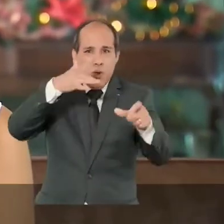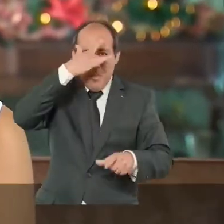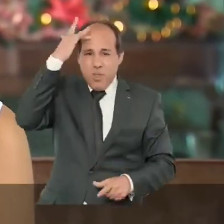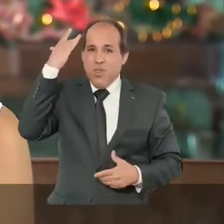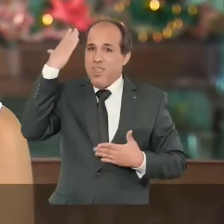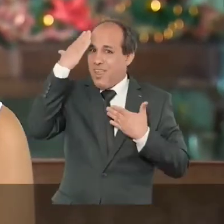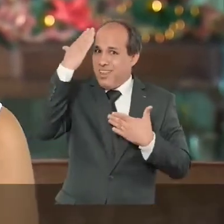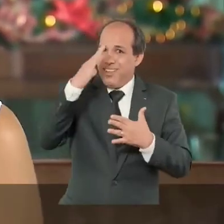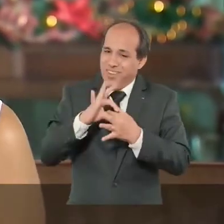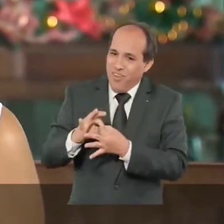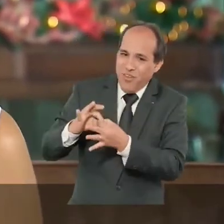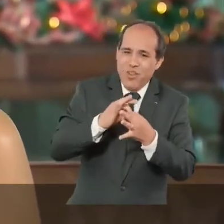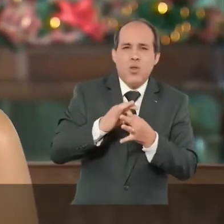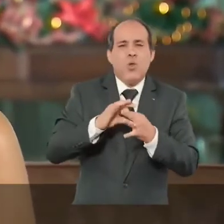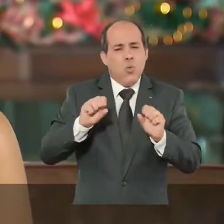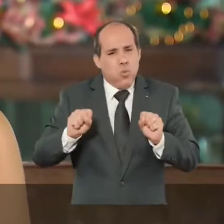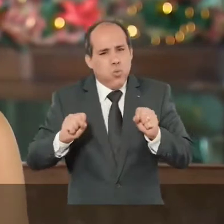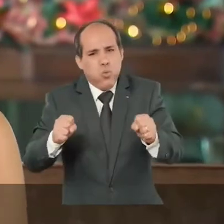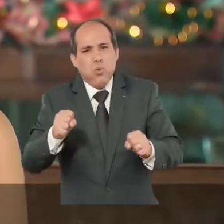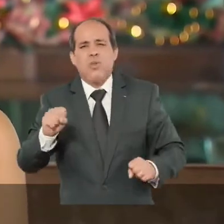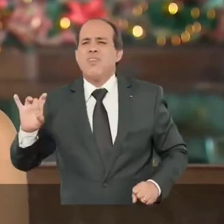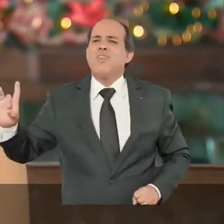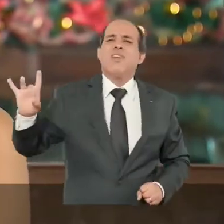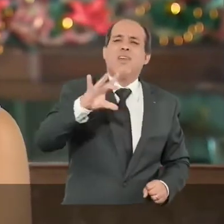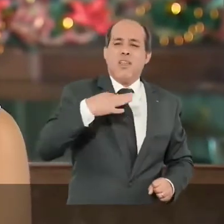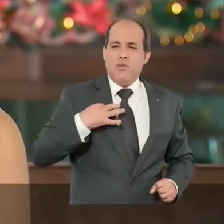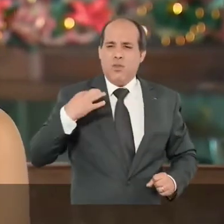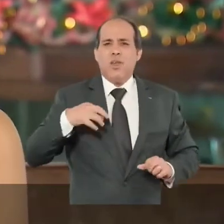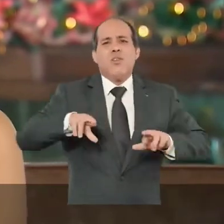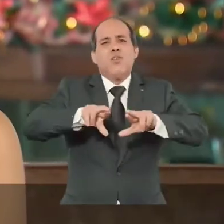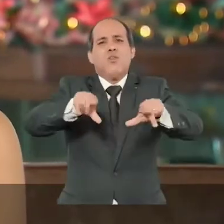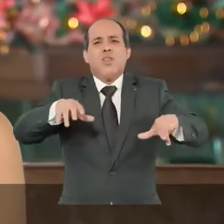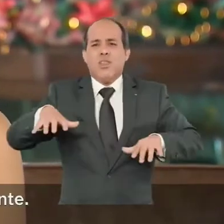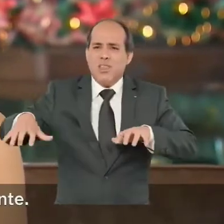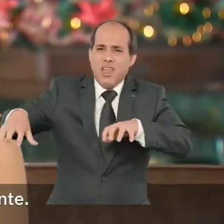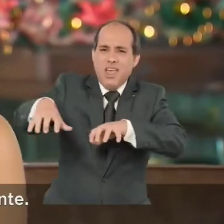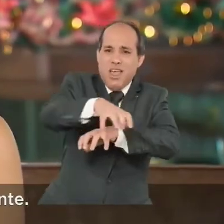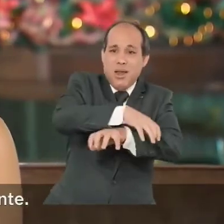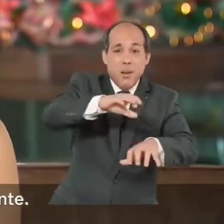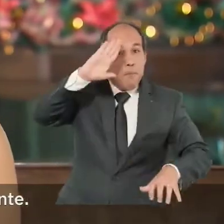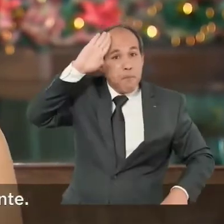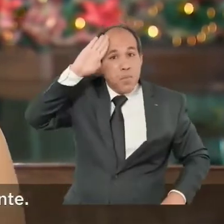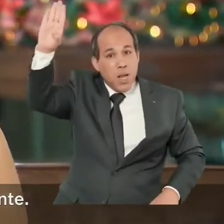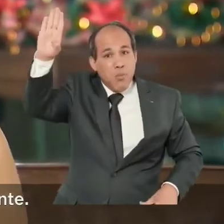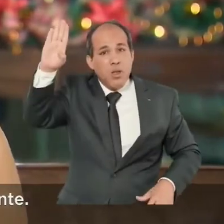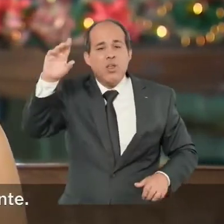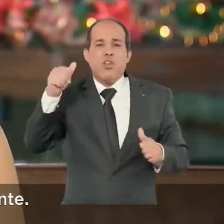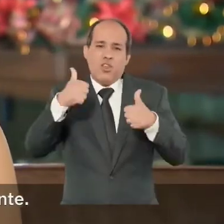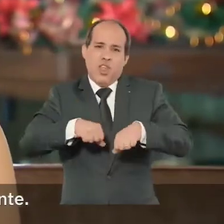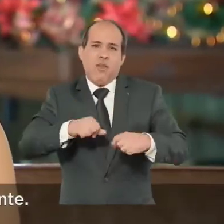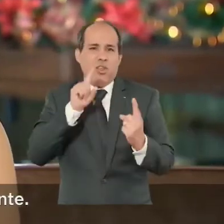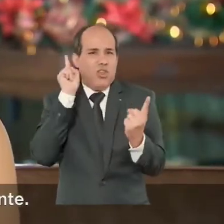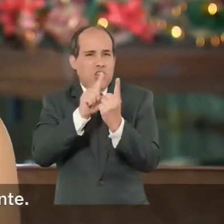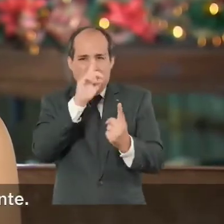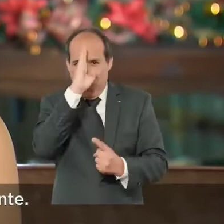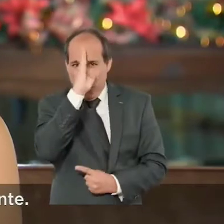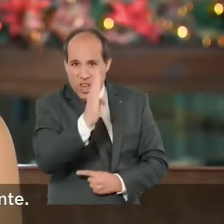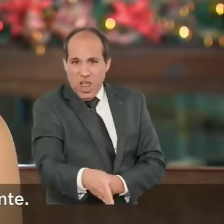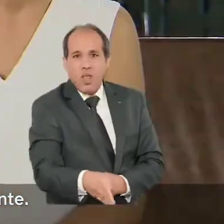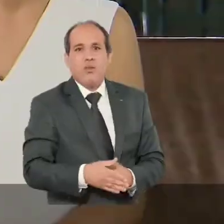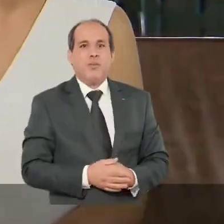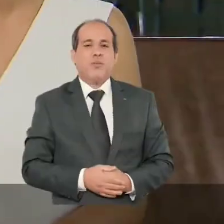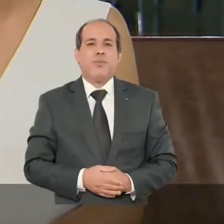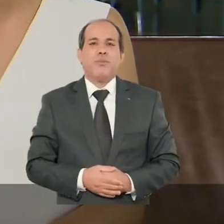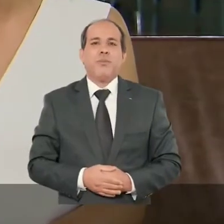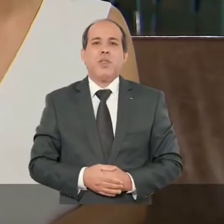agradecemos a união e os esforços dos nossos voluntários em diversas áreas Principalmente aqueles que estavam na Linha de